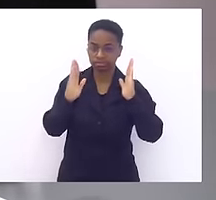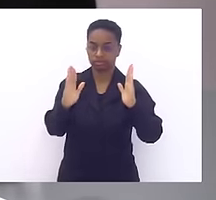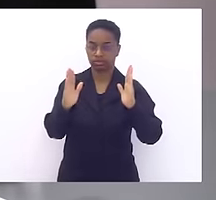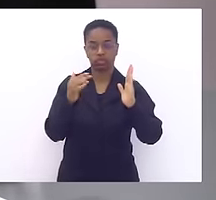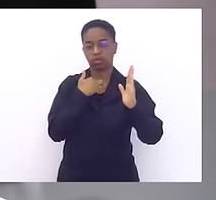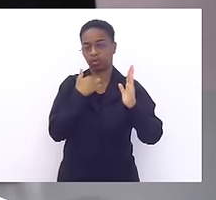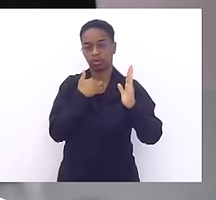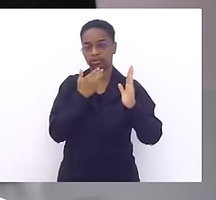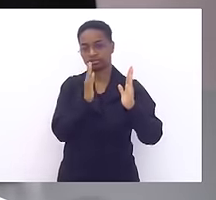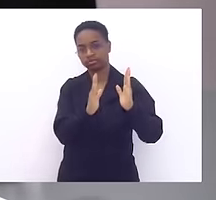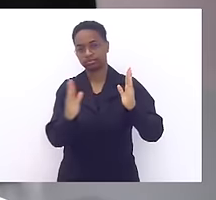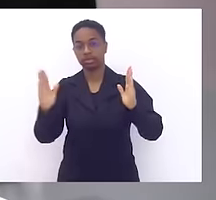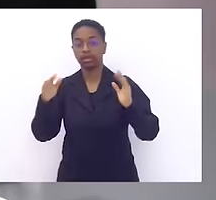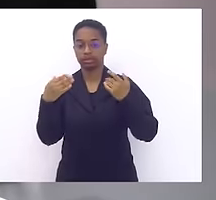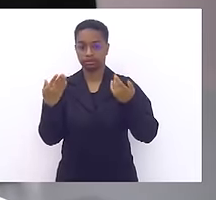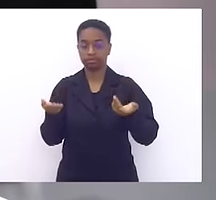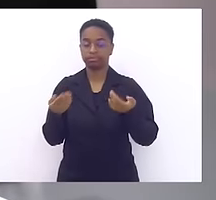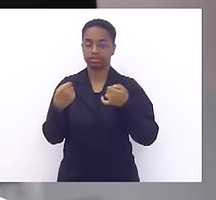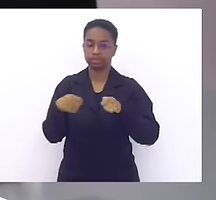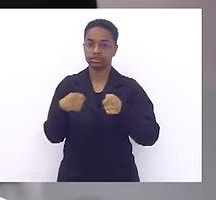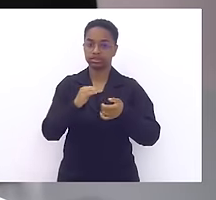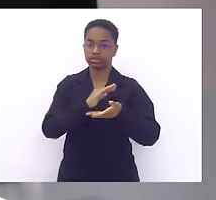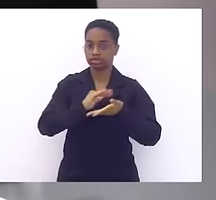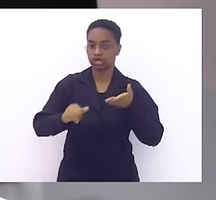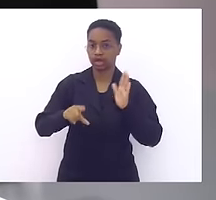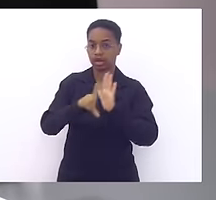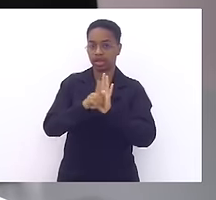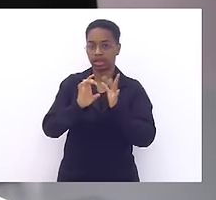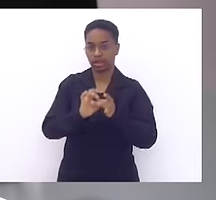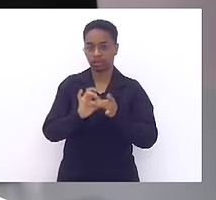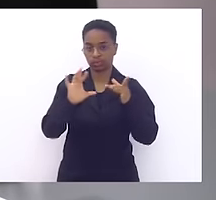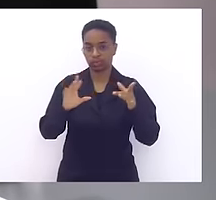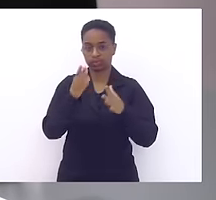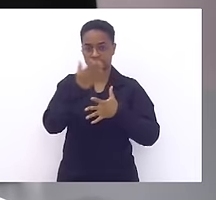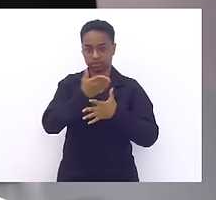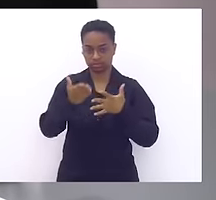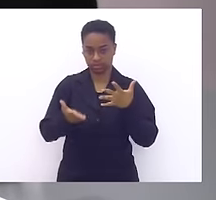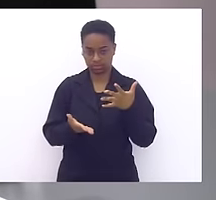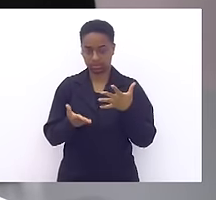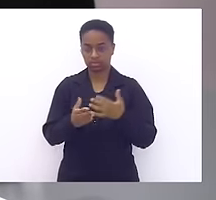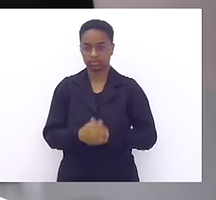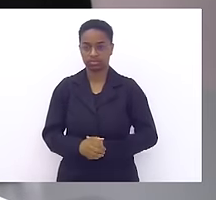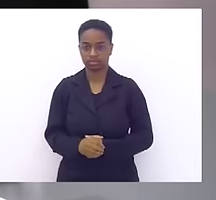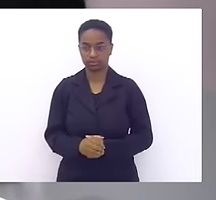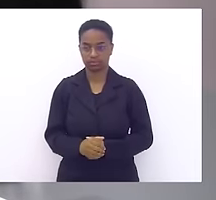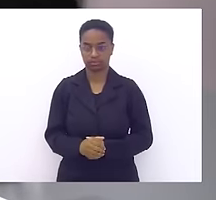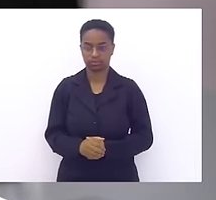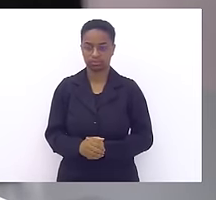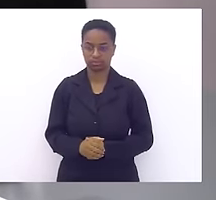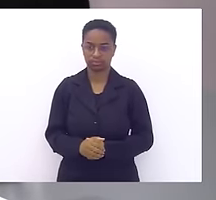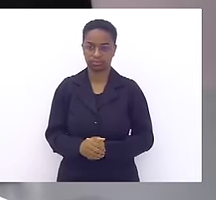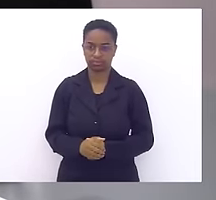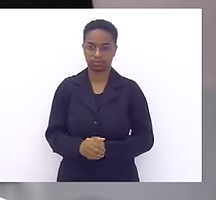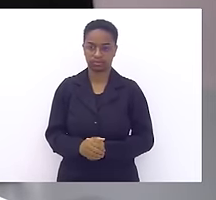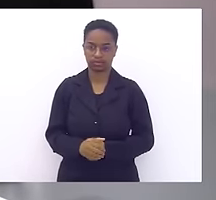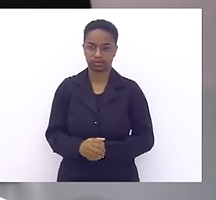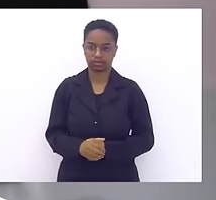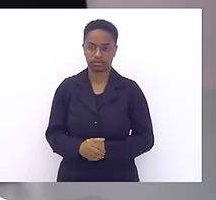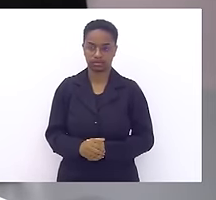Tem que revogar a lei que autorizou esse cancelamento esses essas condições